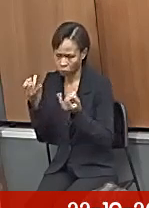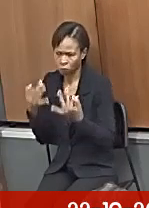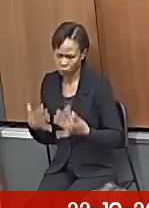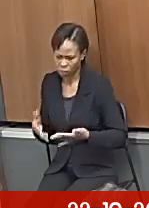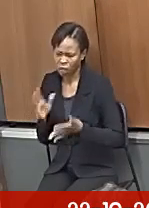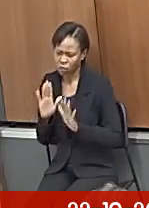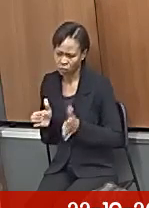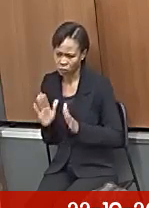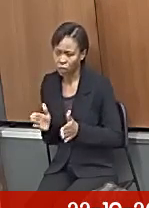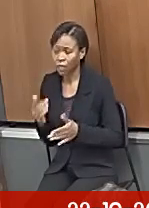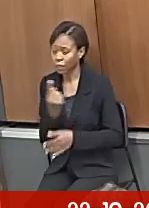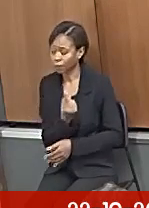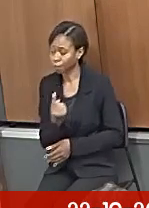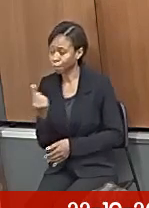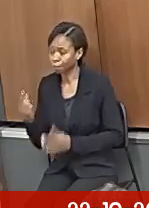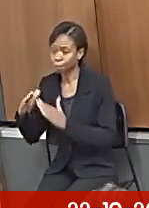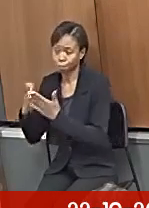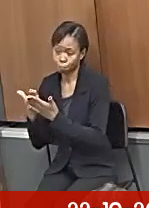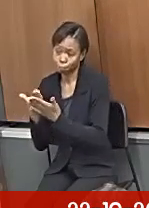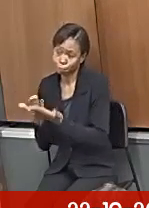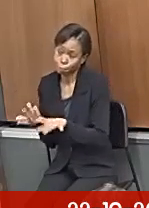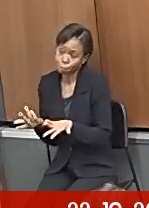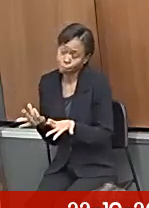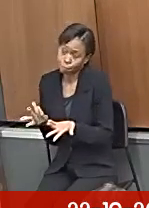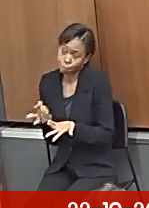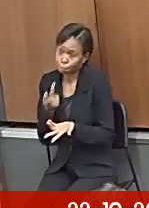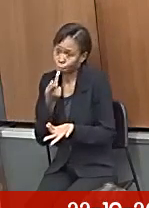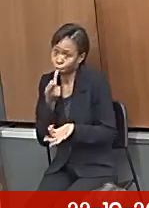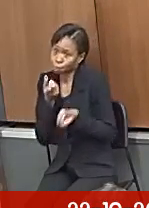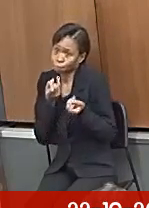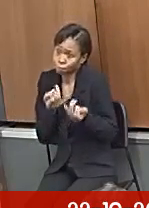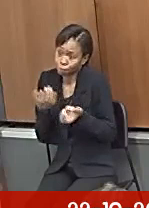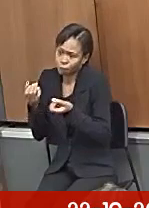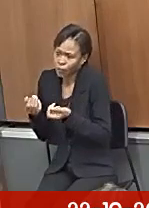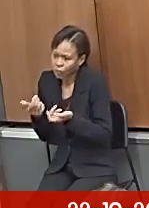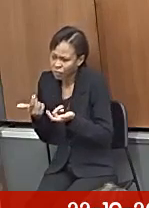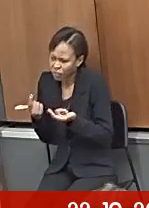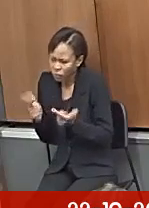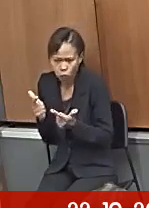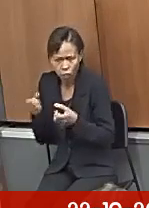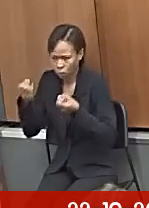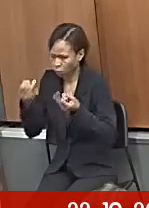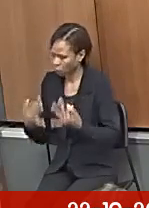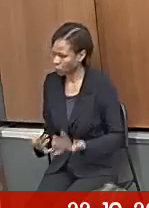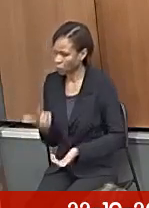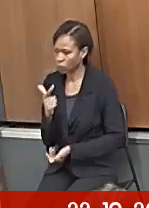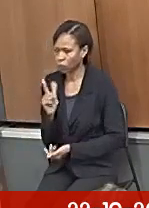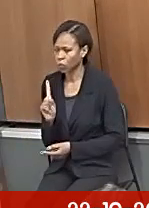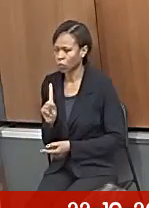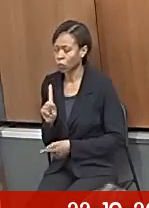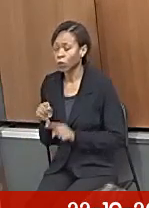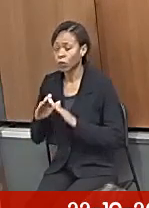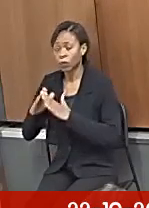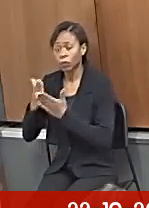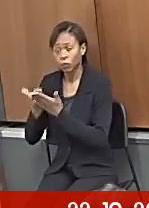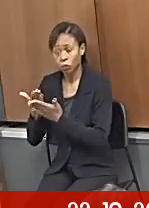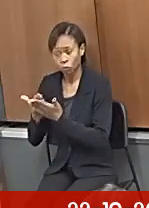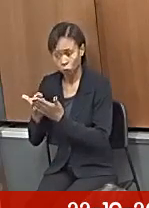aí, que cada escola apresenta um motivo, não existe motivo. As escolas precisam